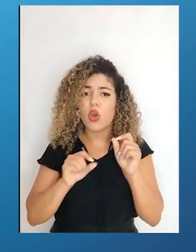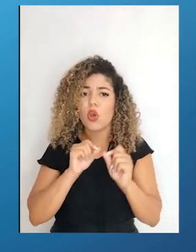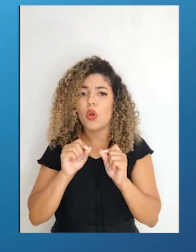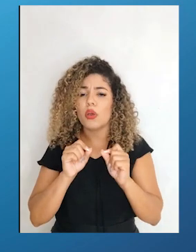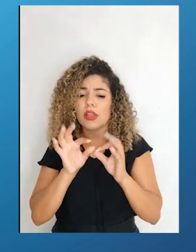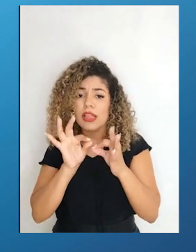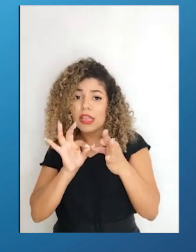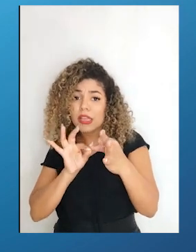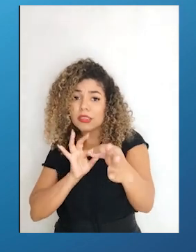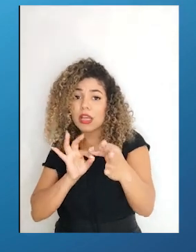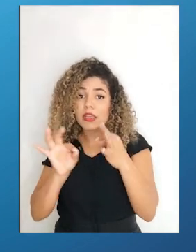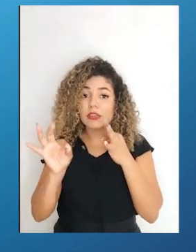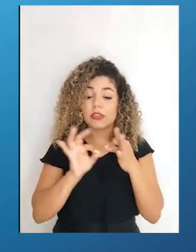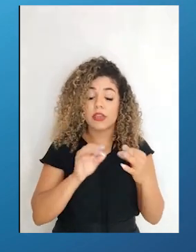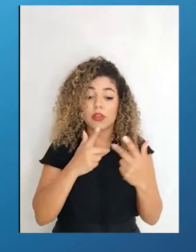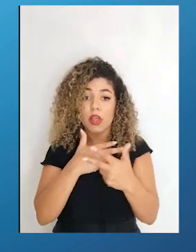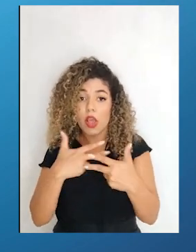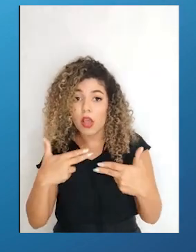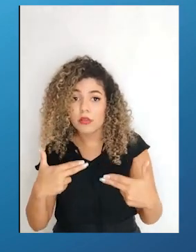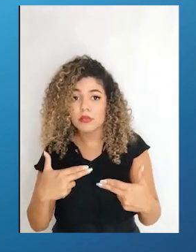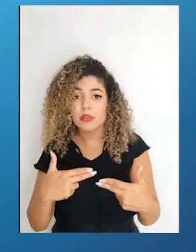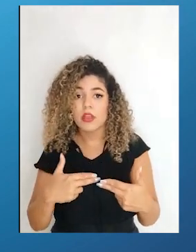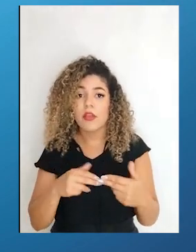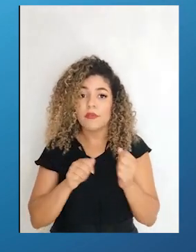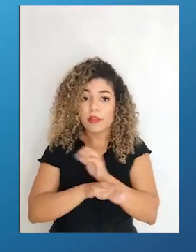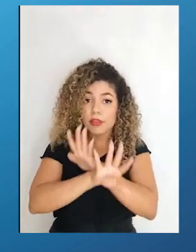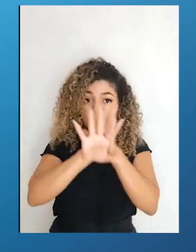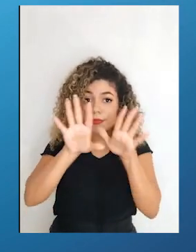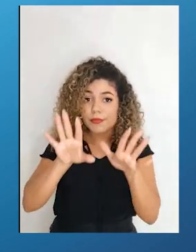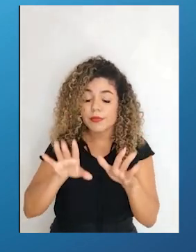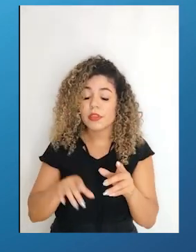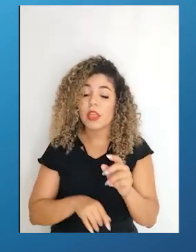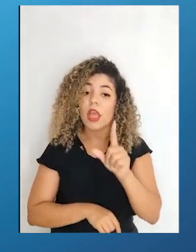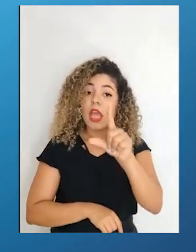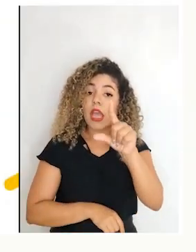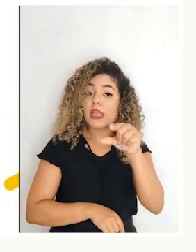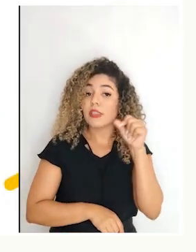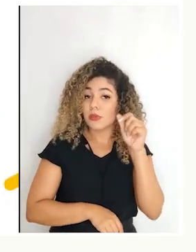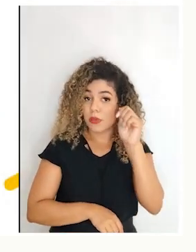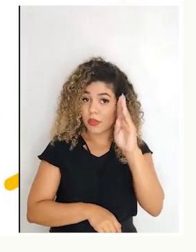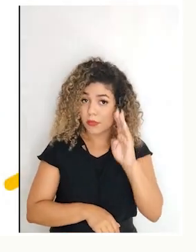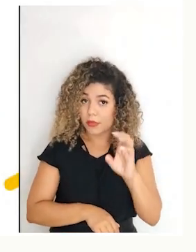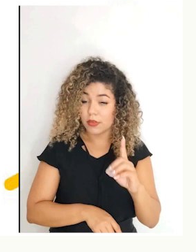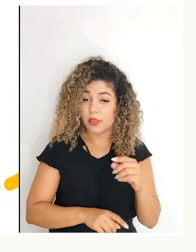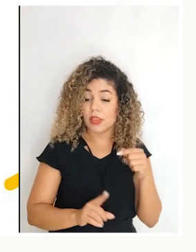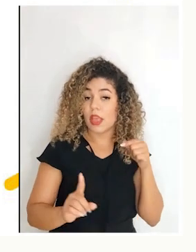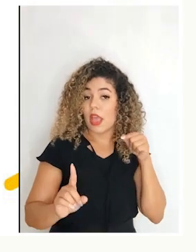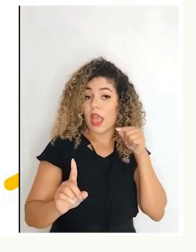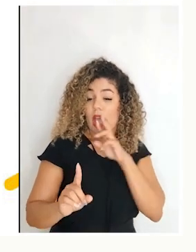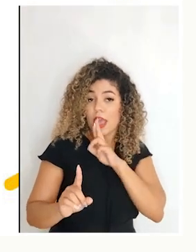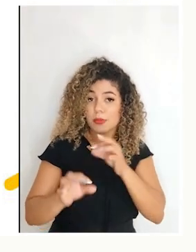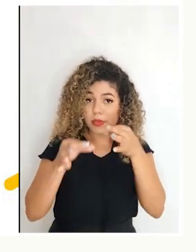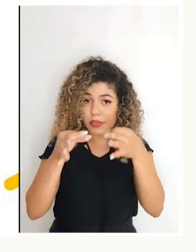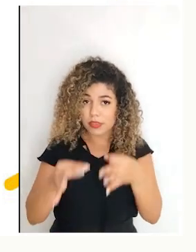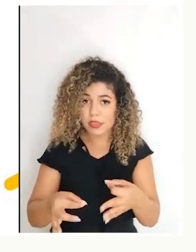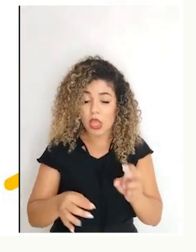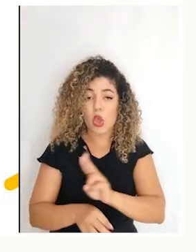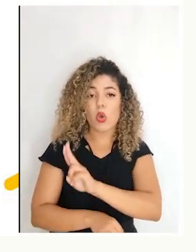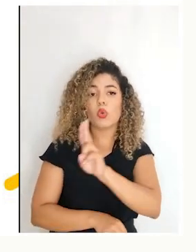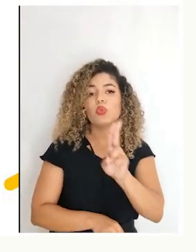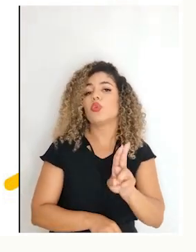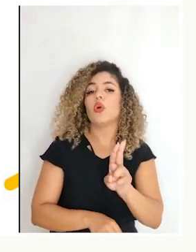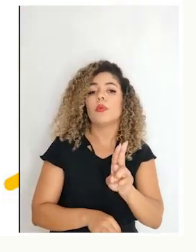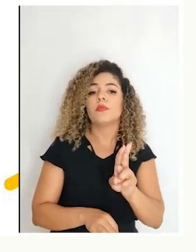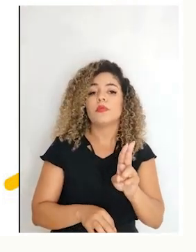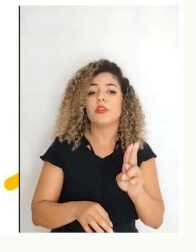a alternativa que aponta corretamente o nome do mecanismo em questão. Letra A, foco.